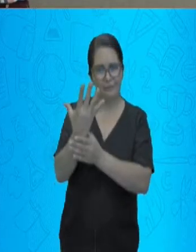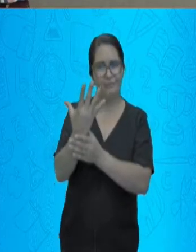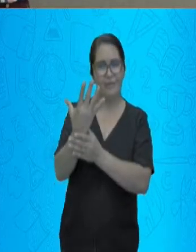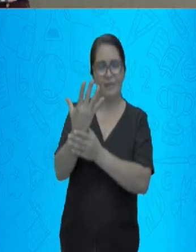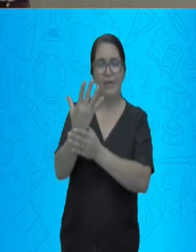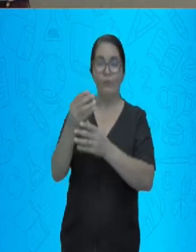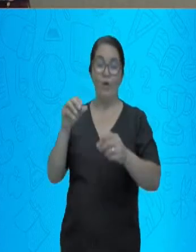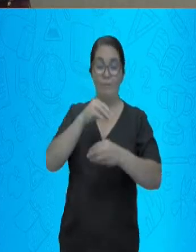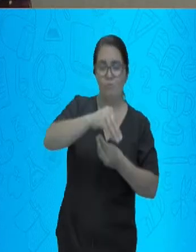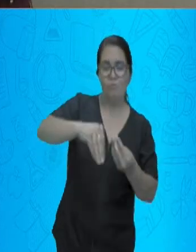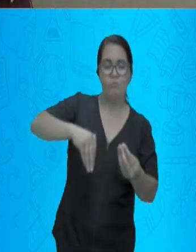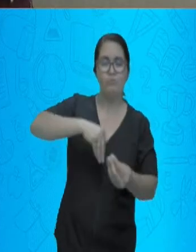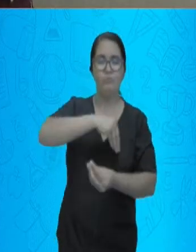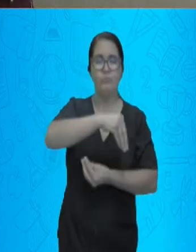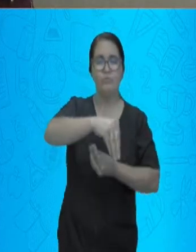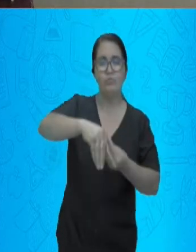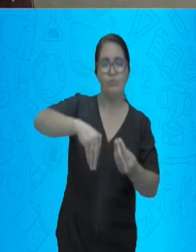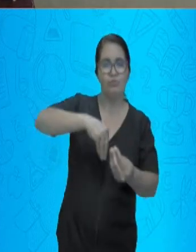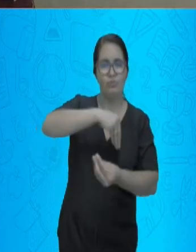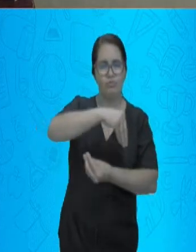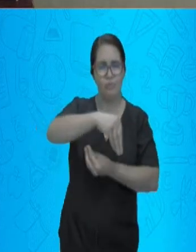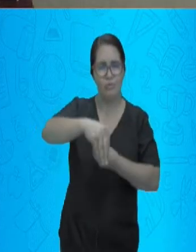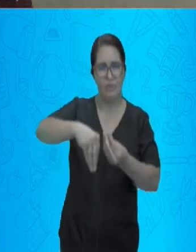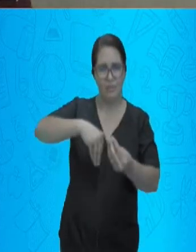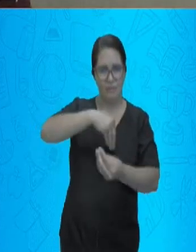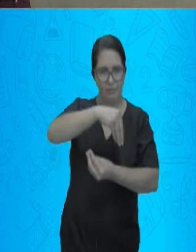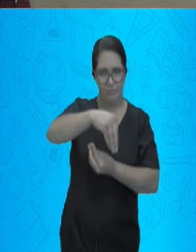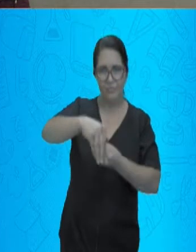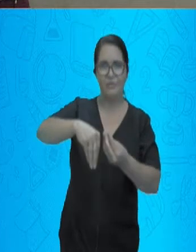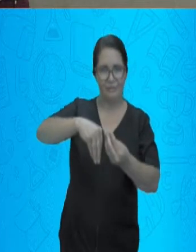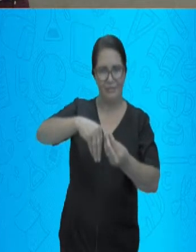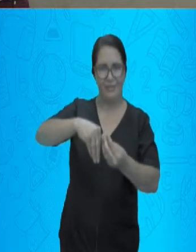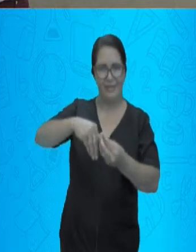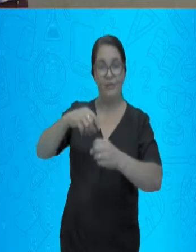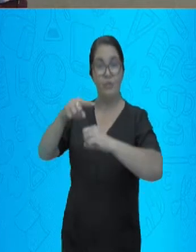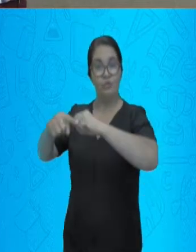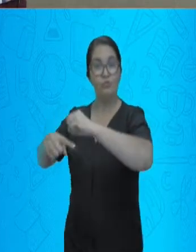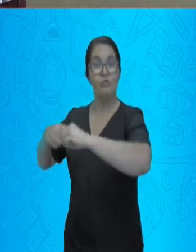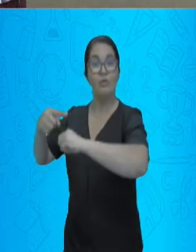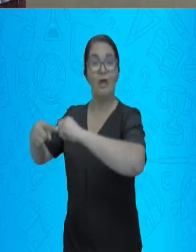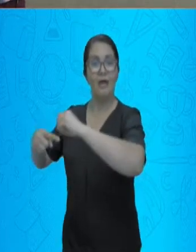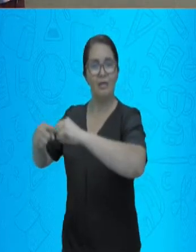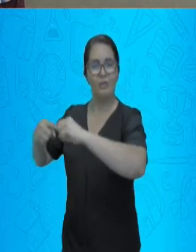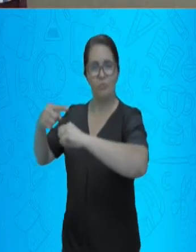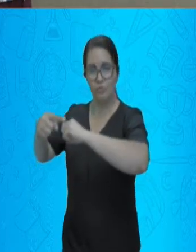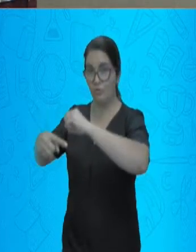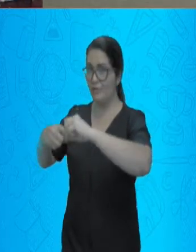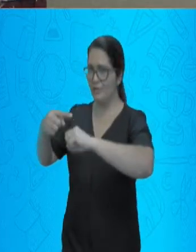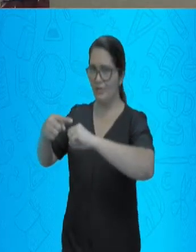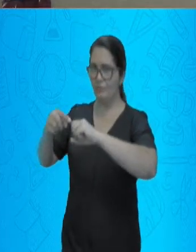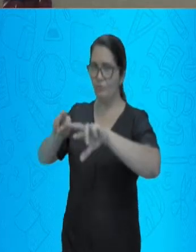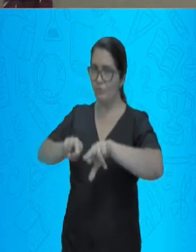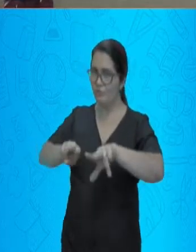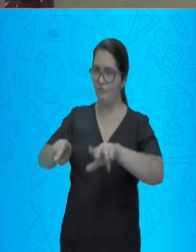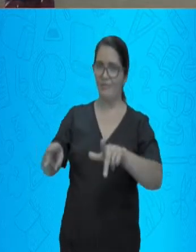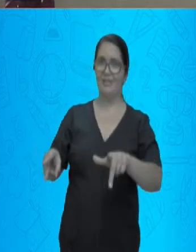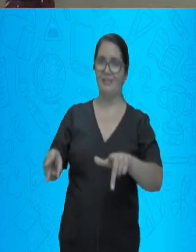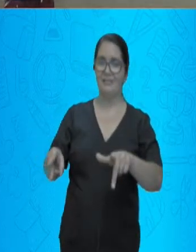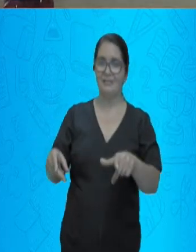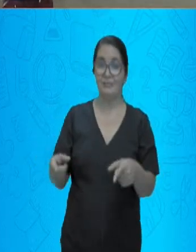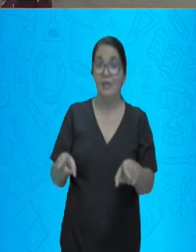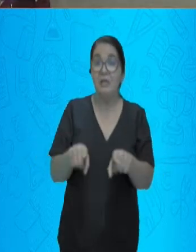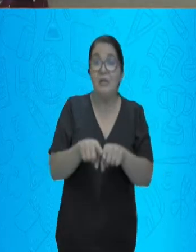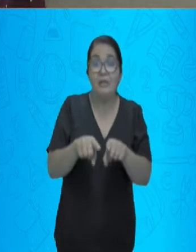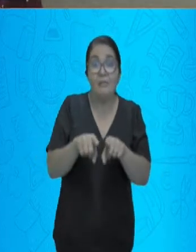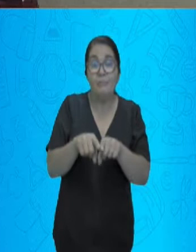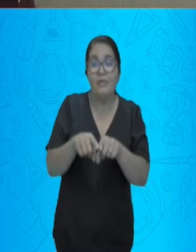oxigênio. Então, mais de um átomo de elemento químico diferente. Cloreto de